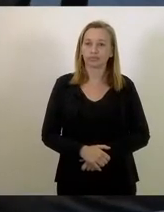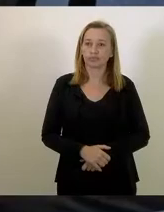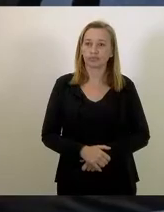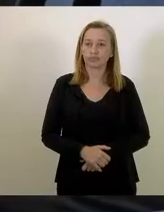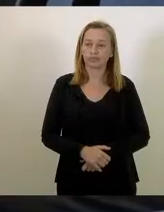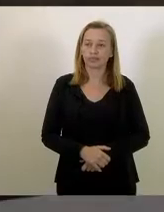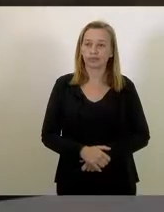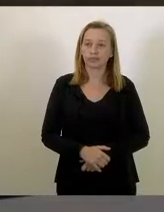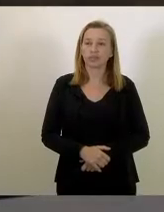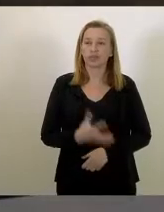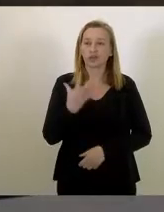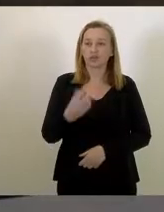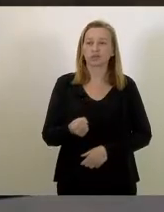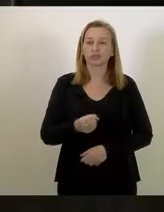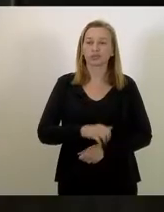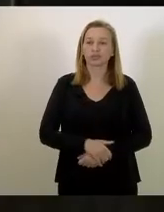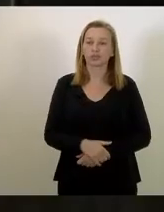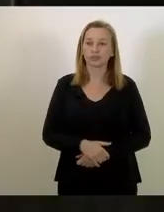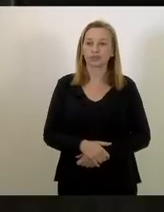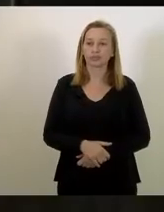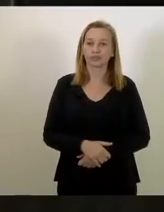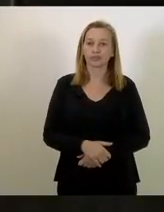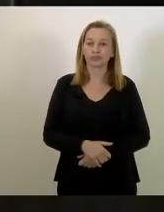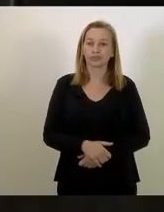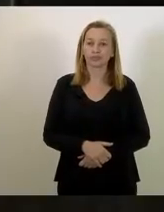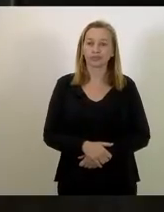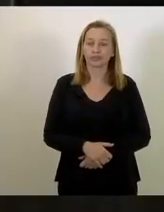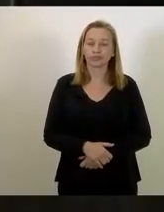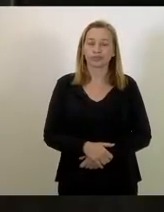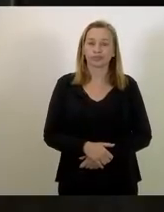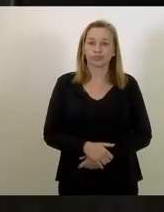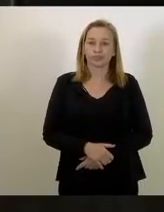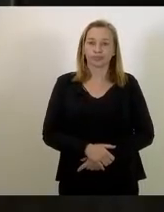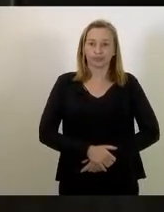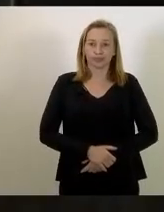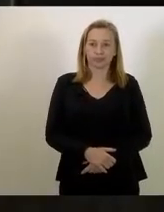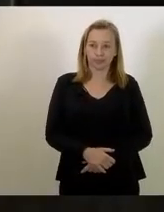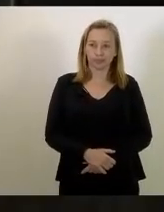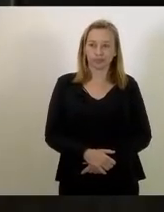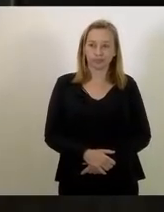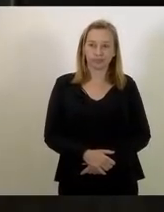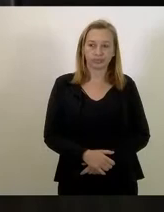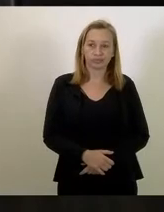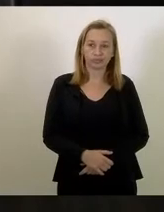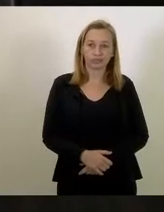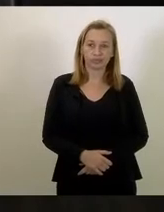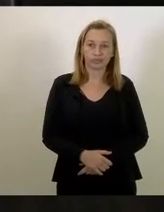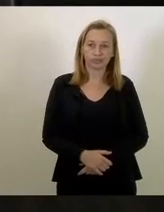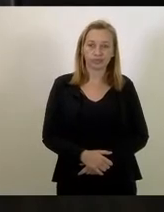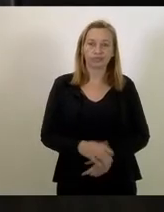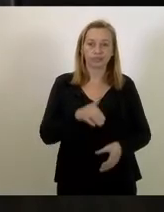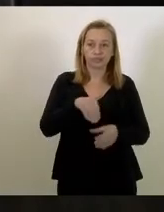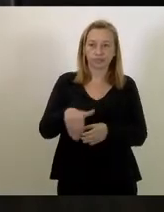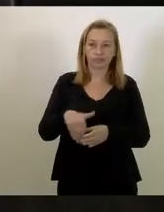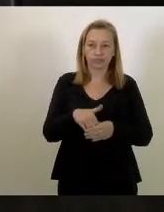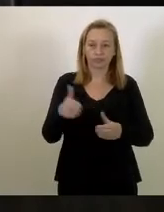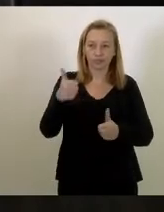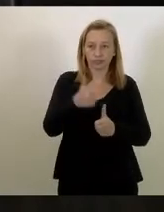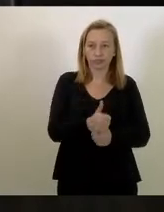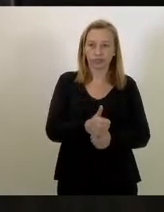parecer favorável com os pareceres emitidos em votação